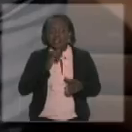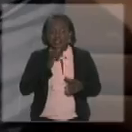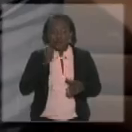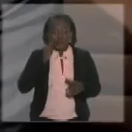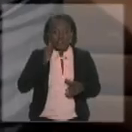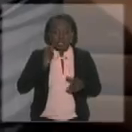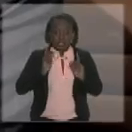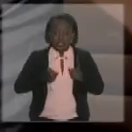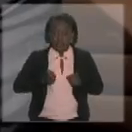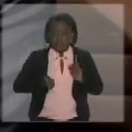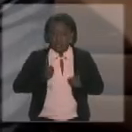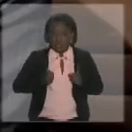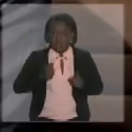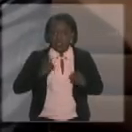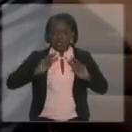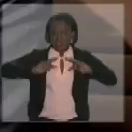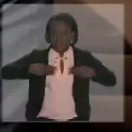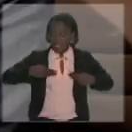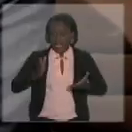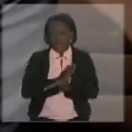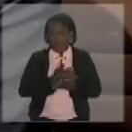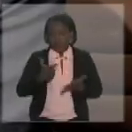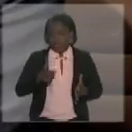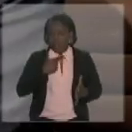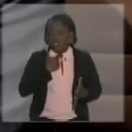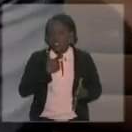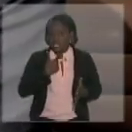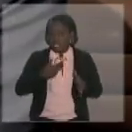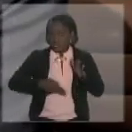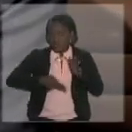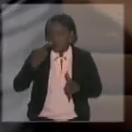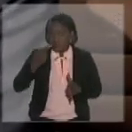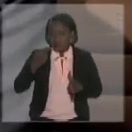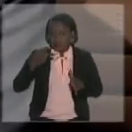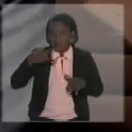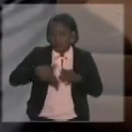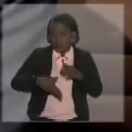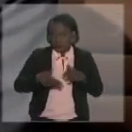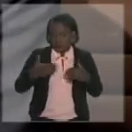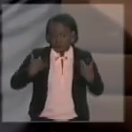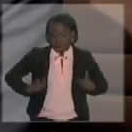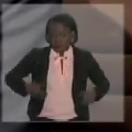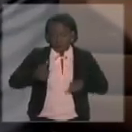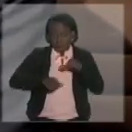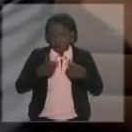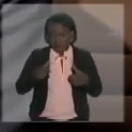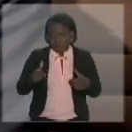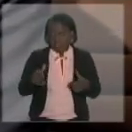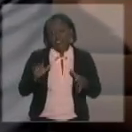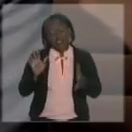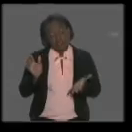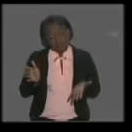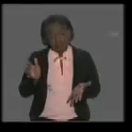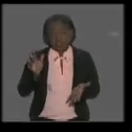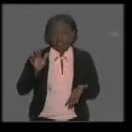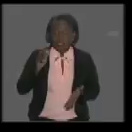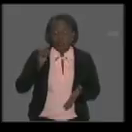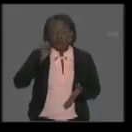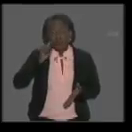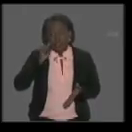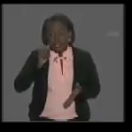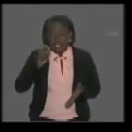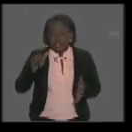mulher trans tem esse desejo. Uma mulher pode ser trans e não ter esse desejo de mudar o corpo, por exemplo. Isso,